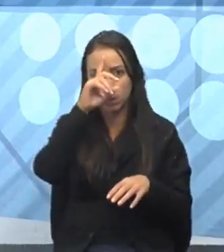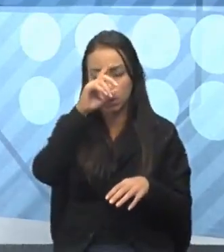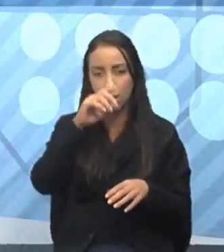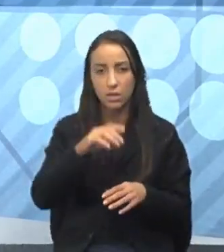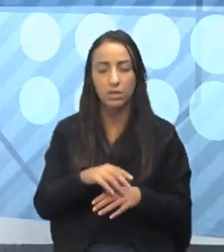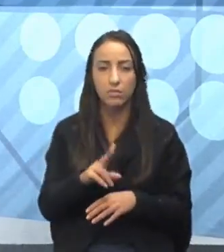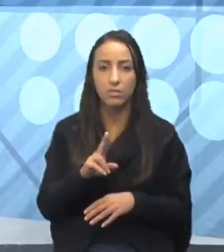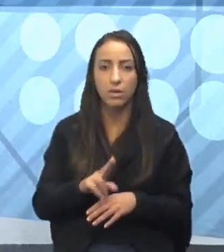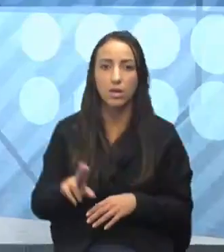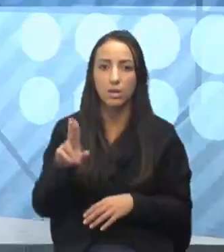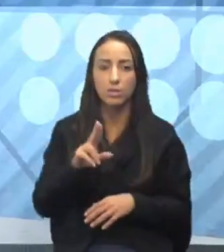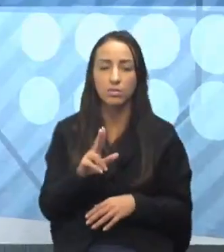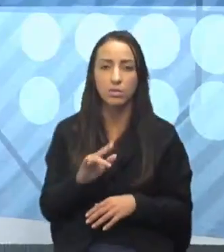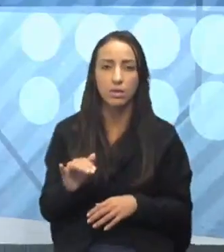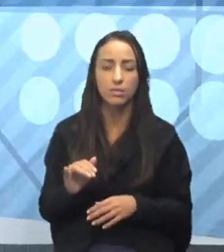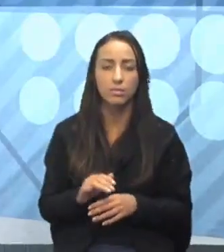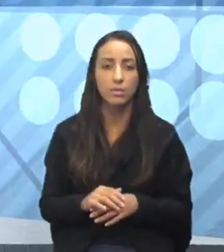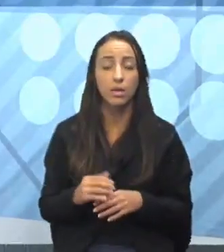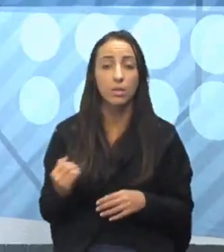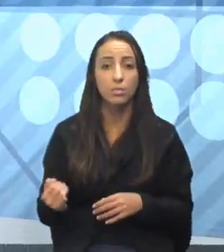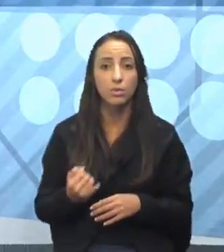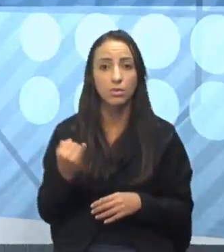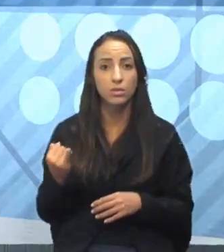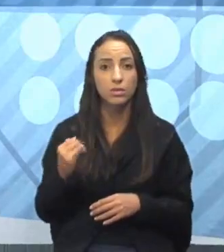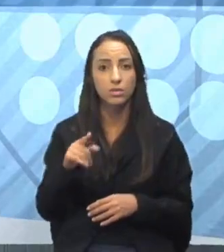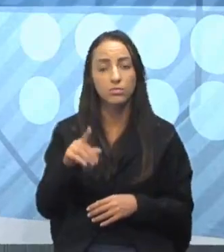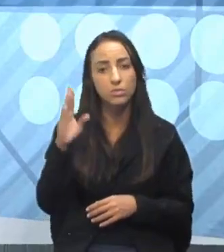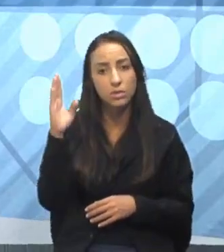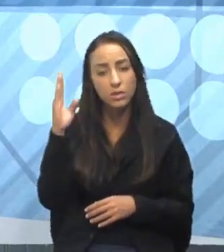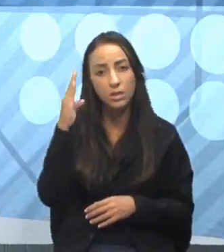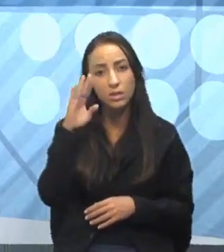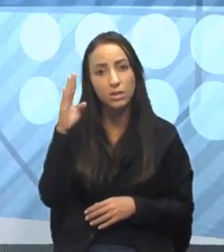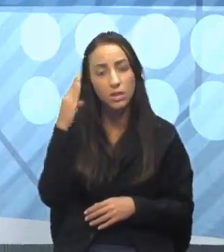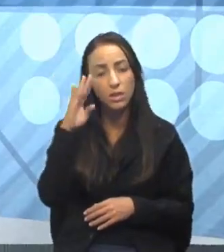dessas técnicas. O importante é você entender exatamente